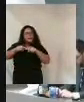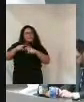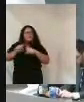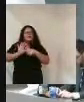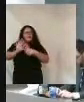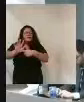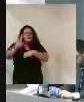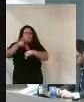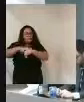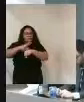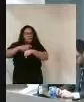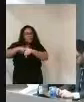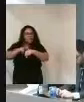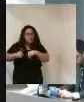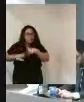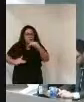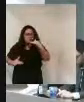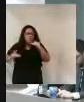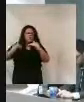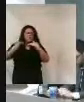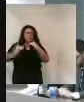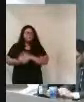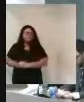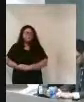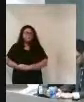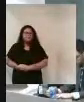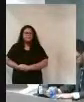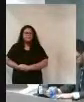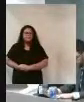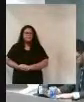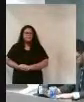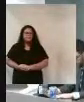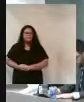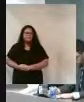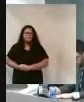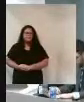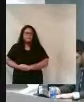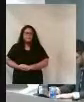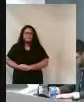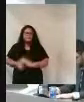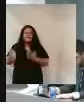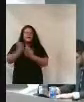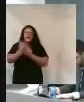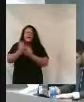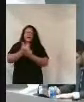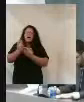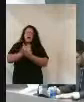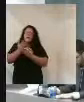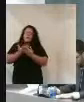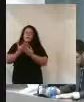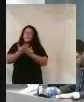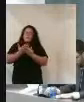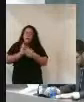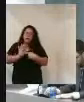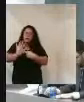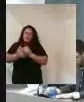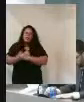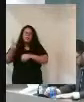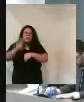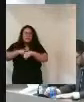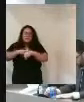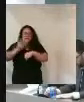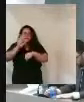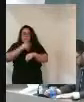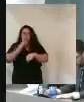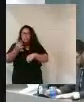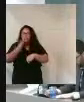um vidro, ele, né, muitos autores dizem que o vidro demora mais de 1000 anos para se decompor, tá? Eu